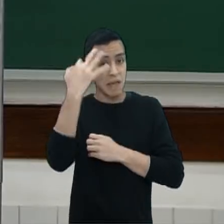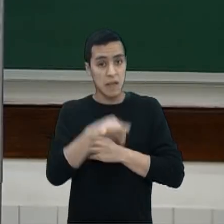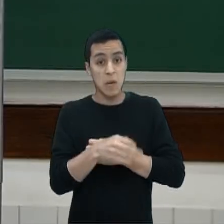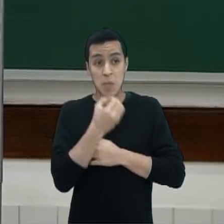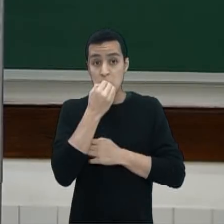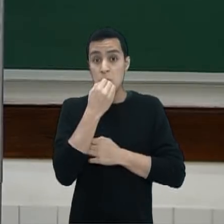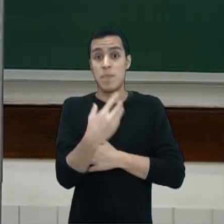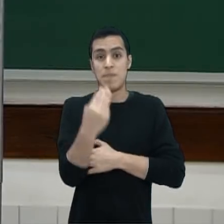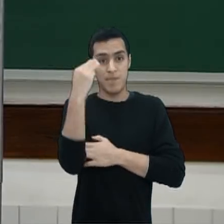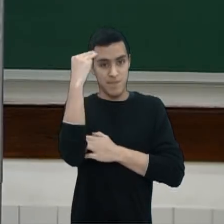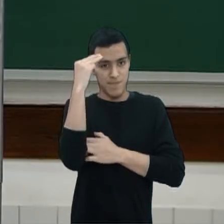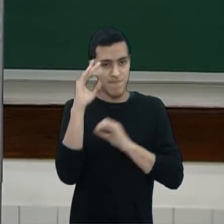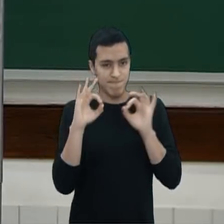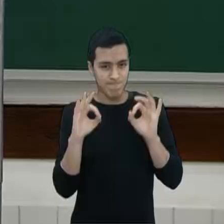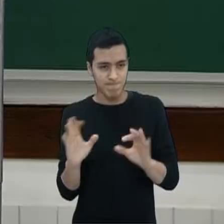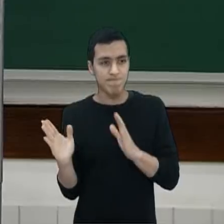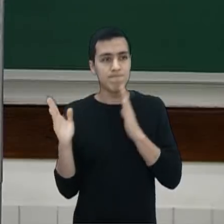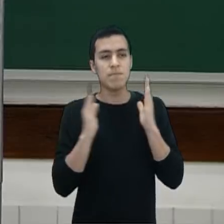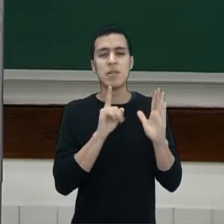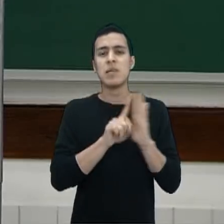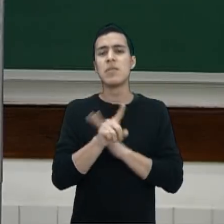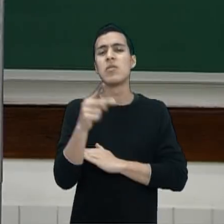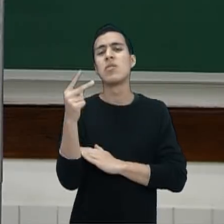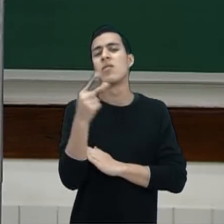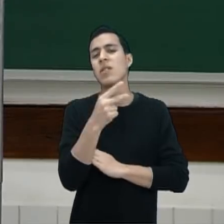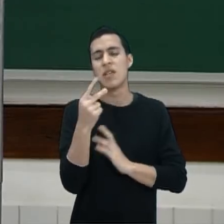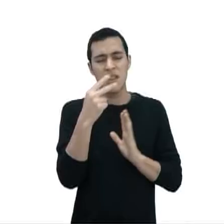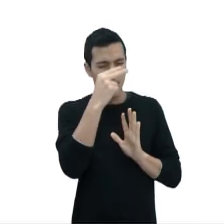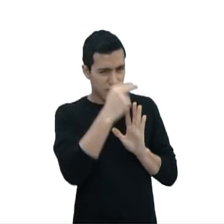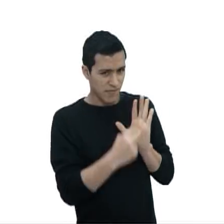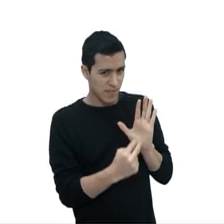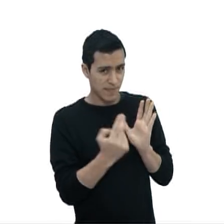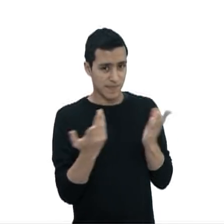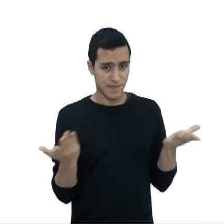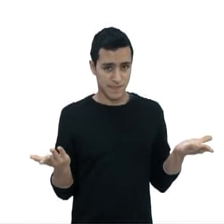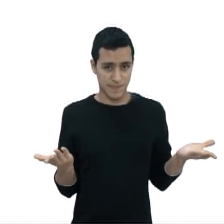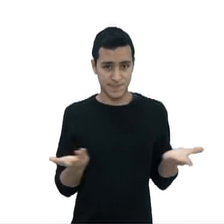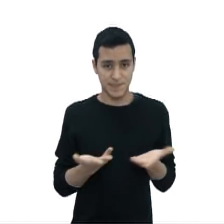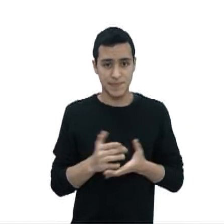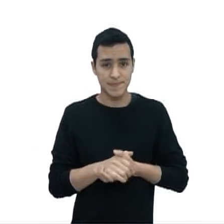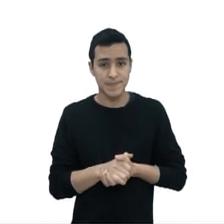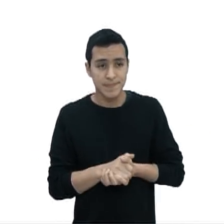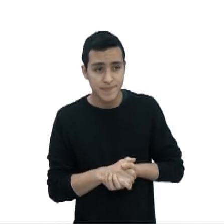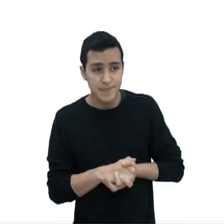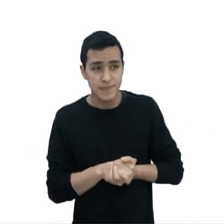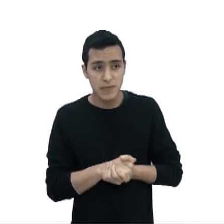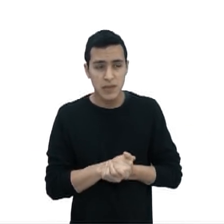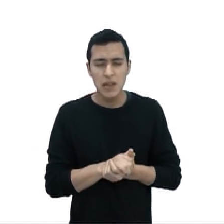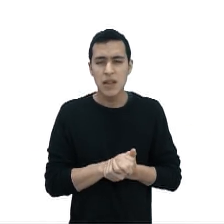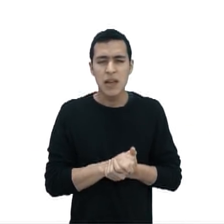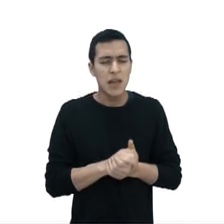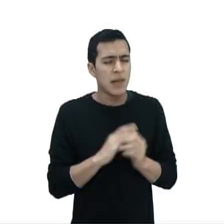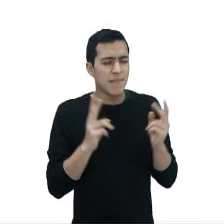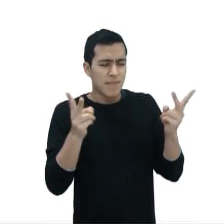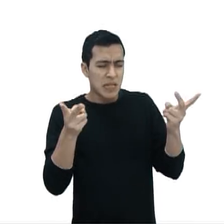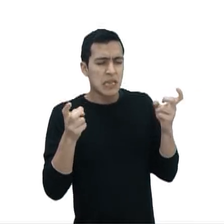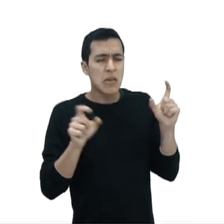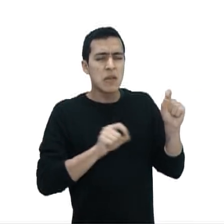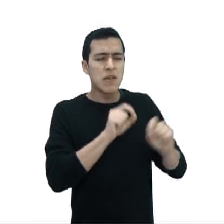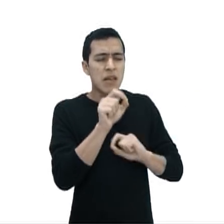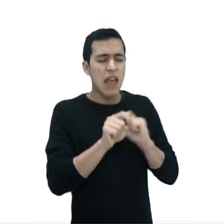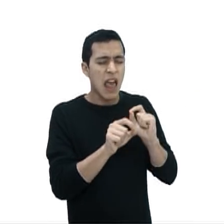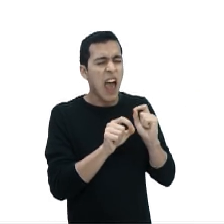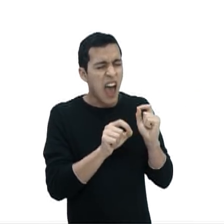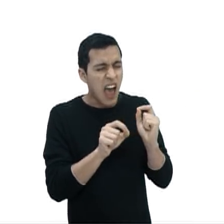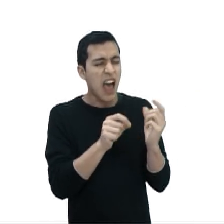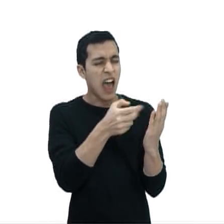certo? Questão 2 agora, vamos ler lá a questão 2. Olha lá, percebe-se traço da